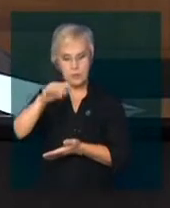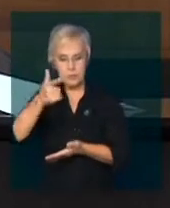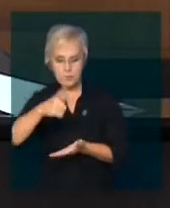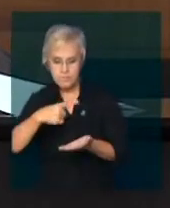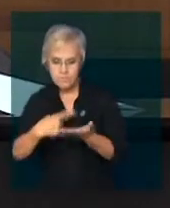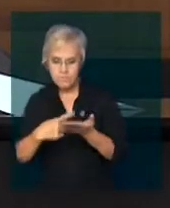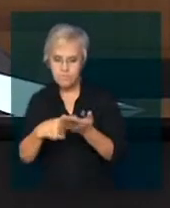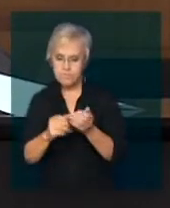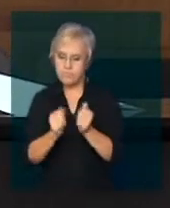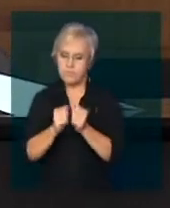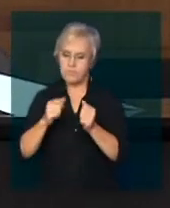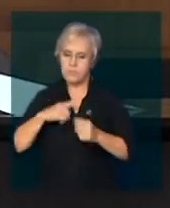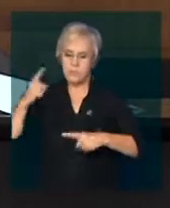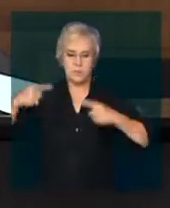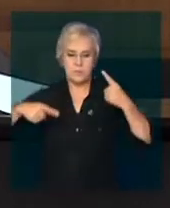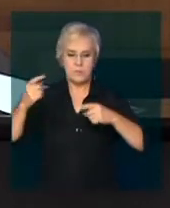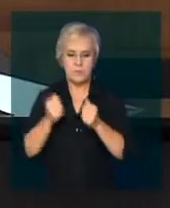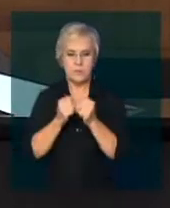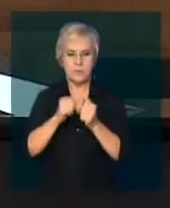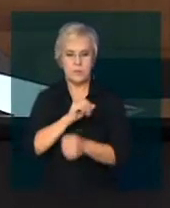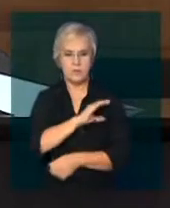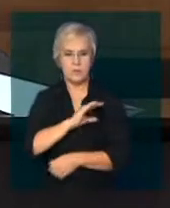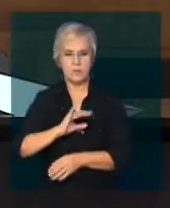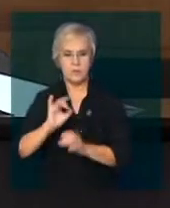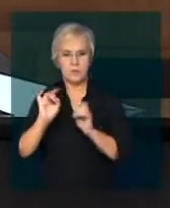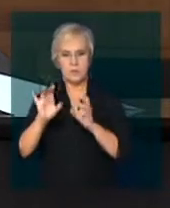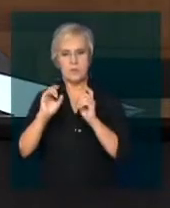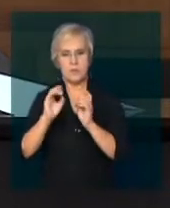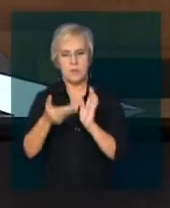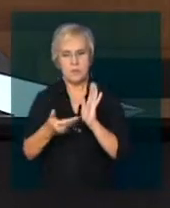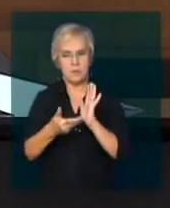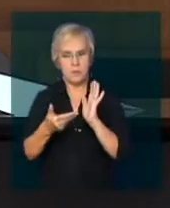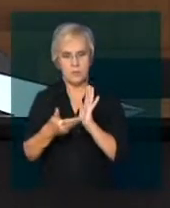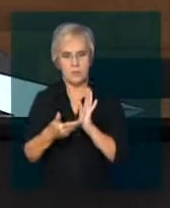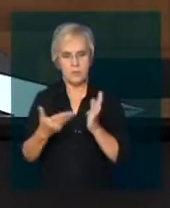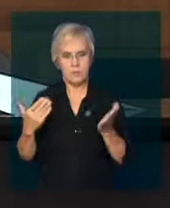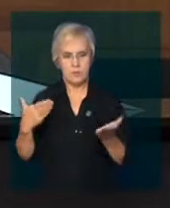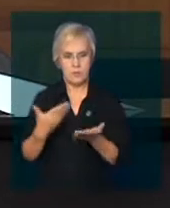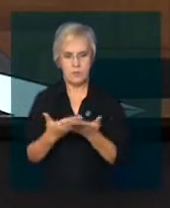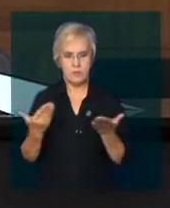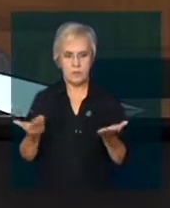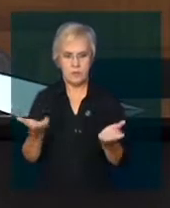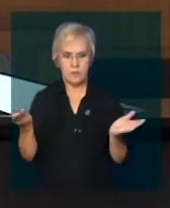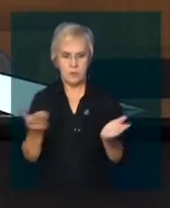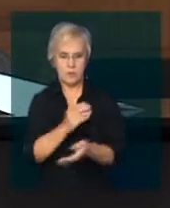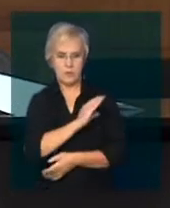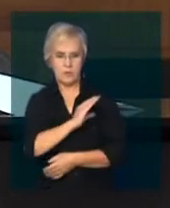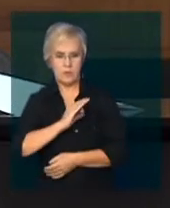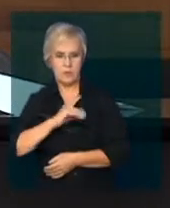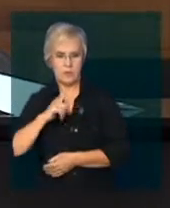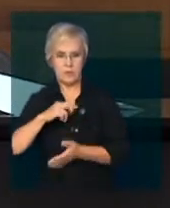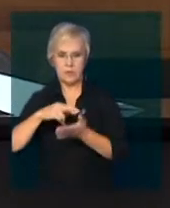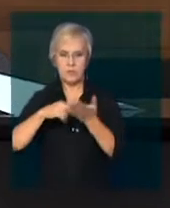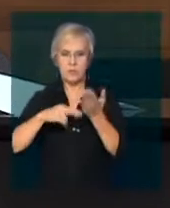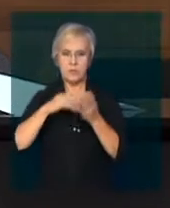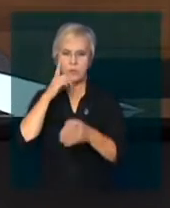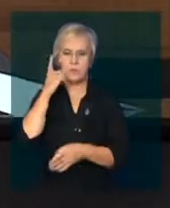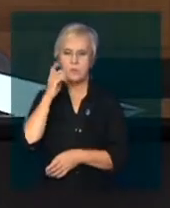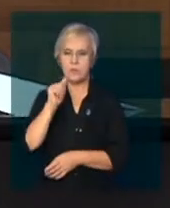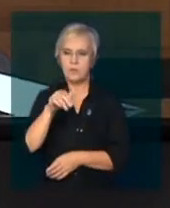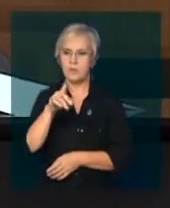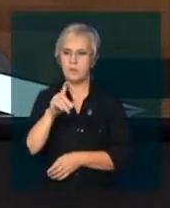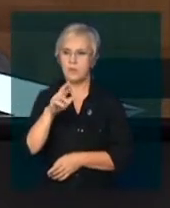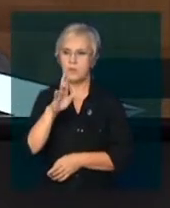assunto que está sendo discutido pela Comissão Especial da Câmara dos Deputados. Esta comissão, que tem como relator o deputado André